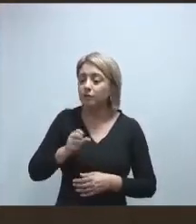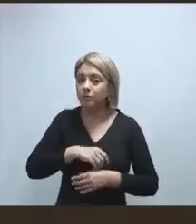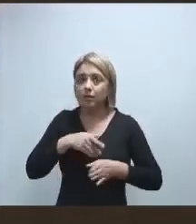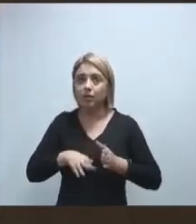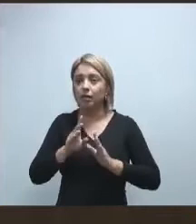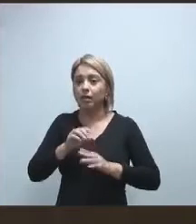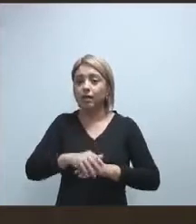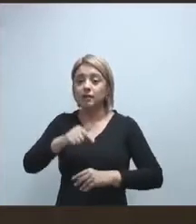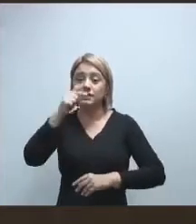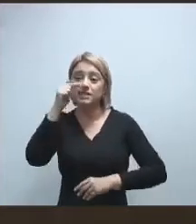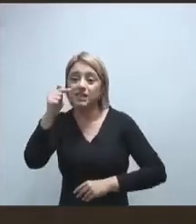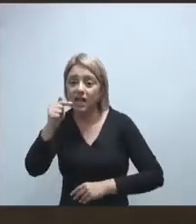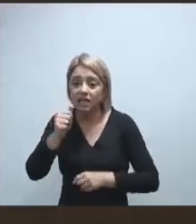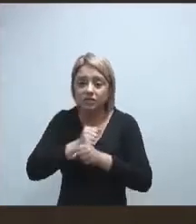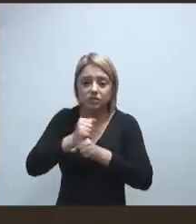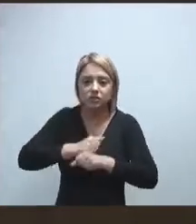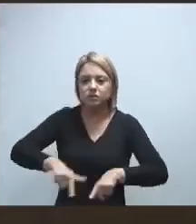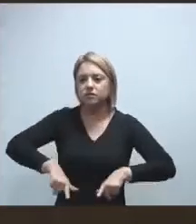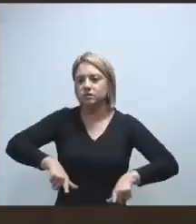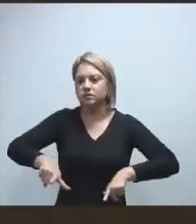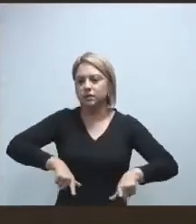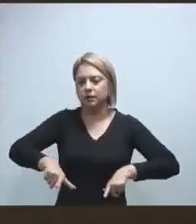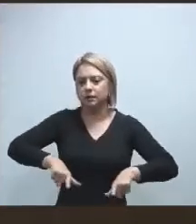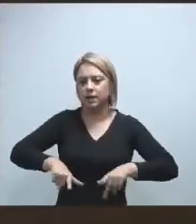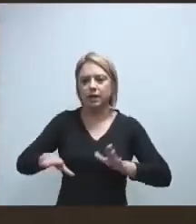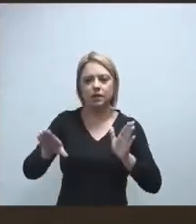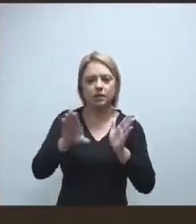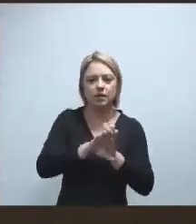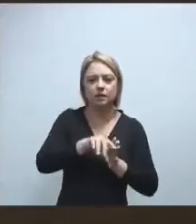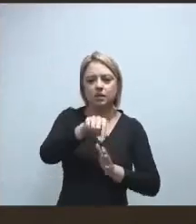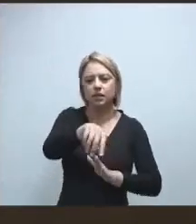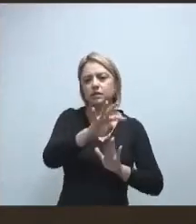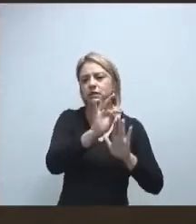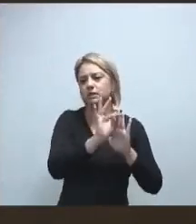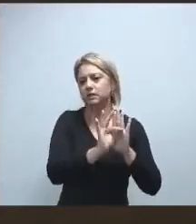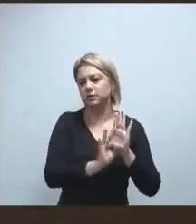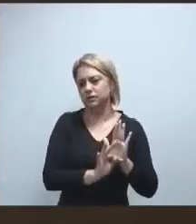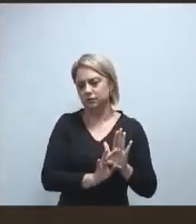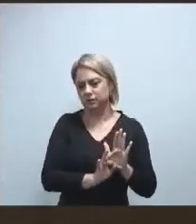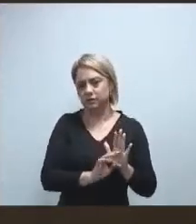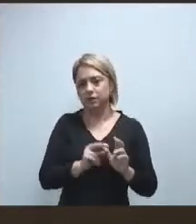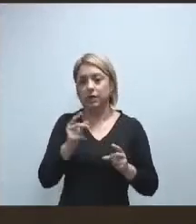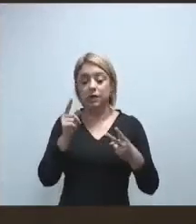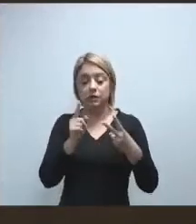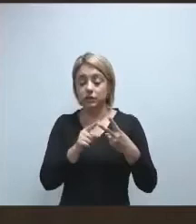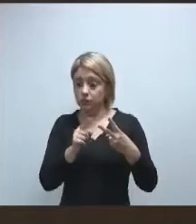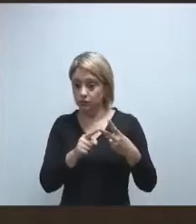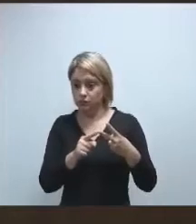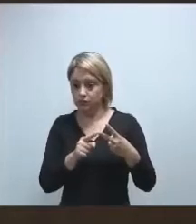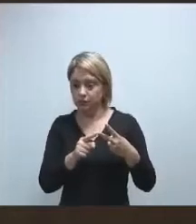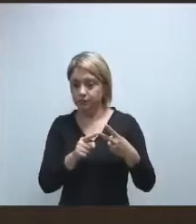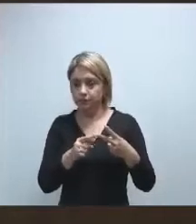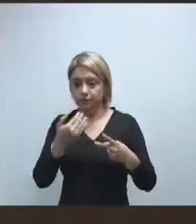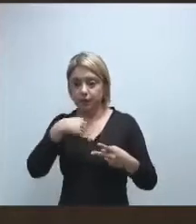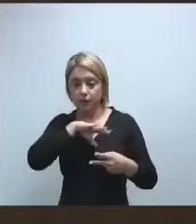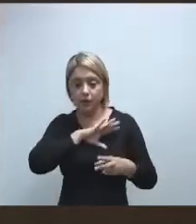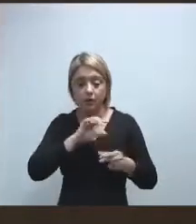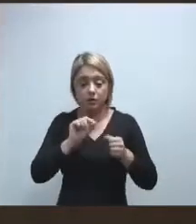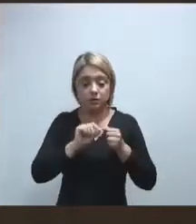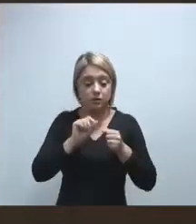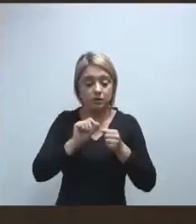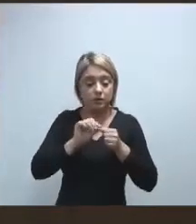sete anos de trabalho para se chegar a esse texto segundo ponto nós elaboramos